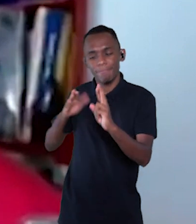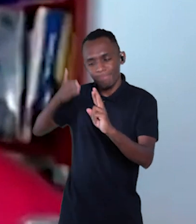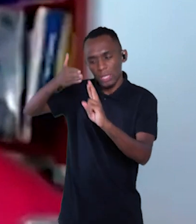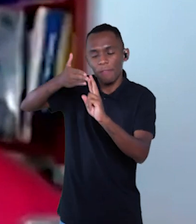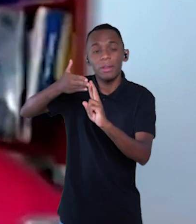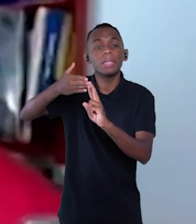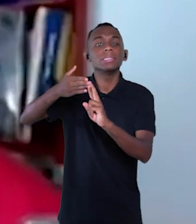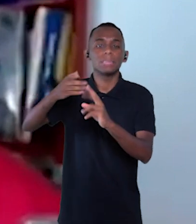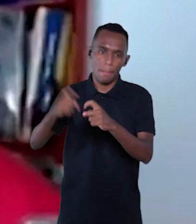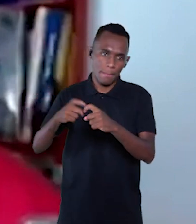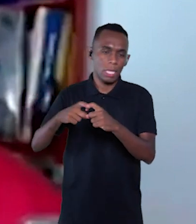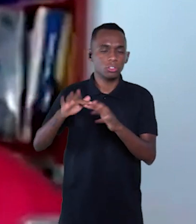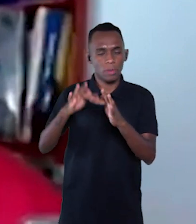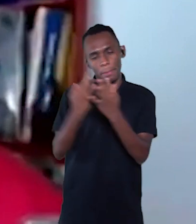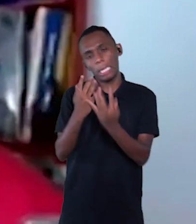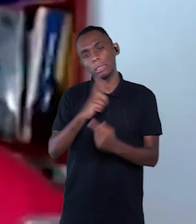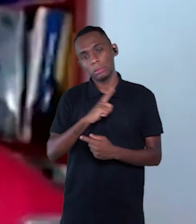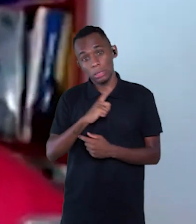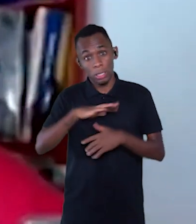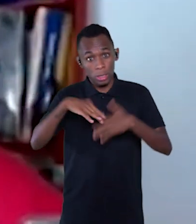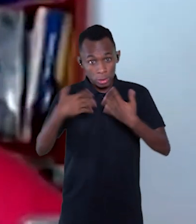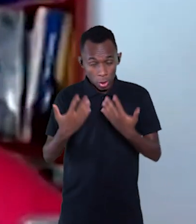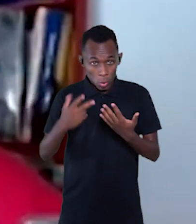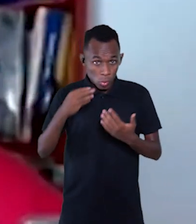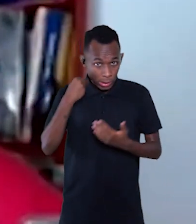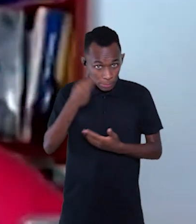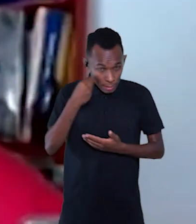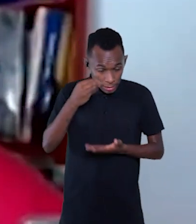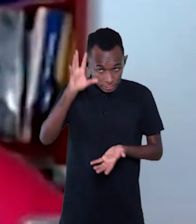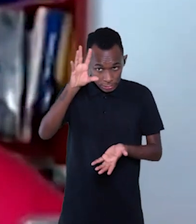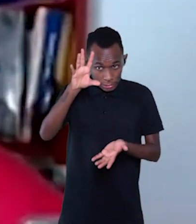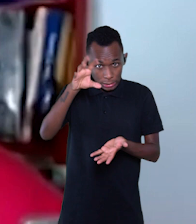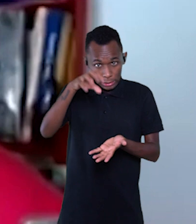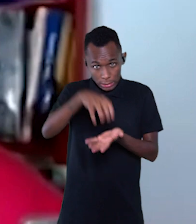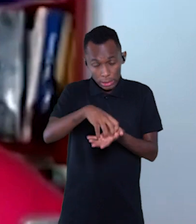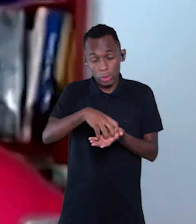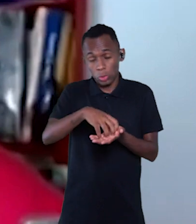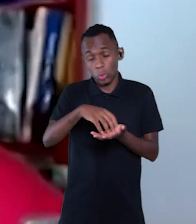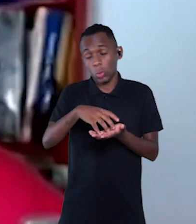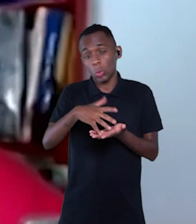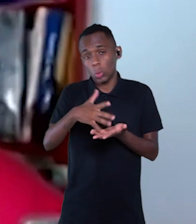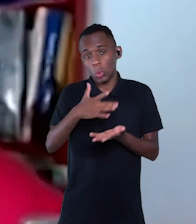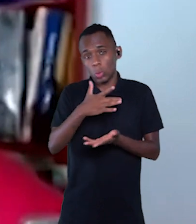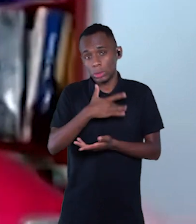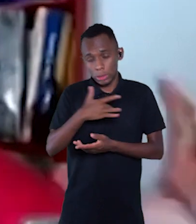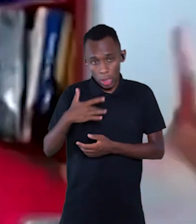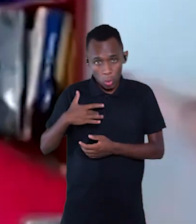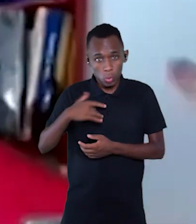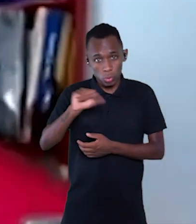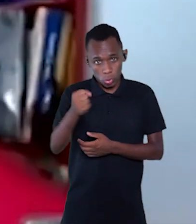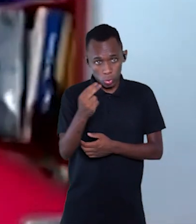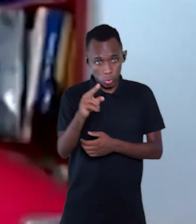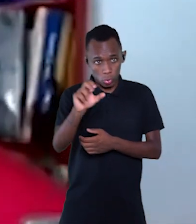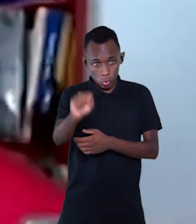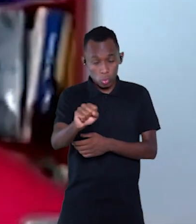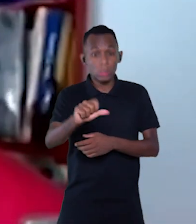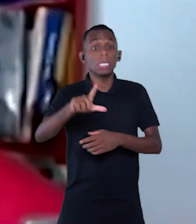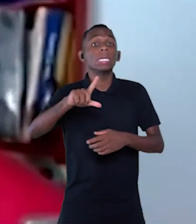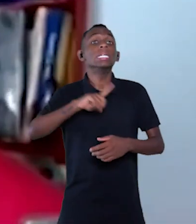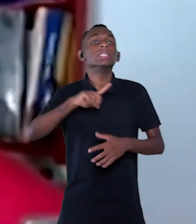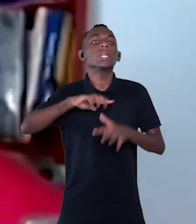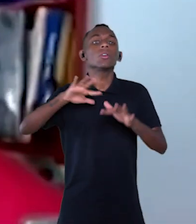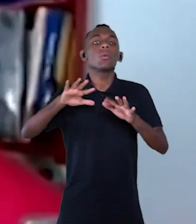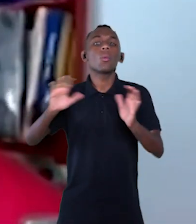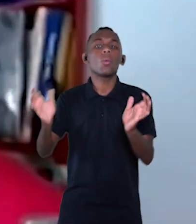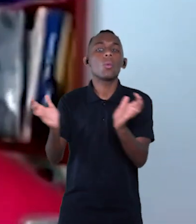cuidado, e especialmente na realidade do SUS, onde você não tem um médico de família como referência, mas você tem uma equipe da estratégia